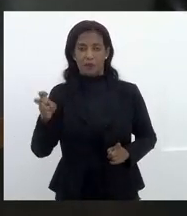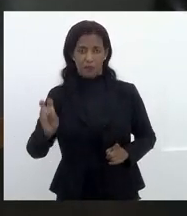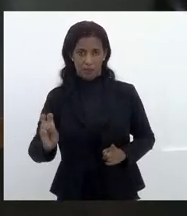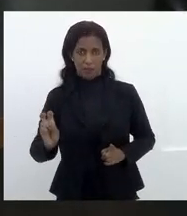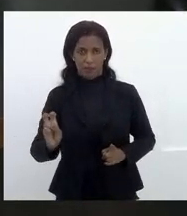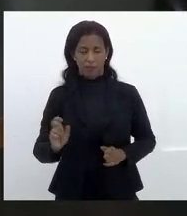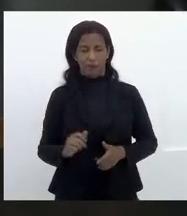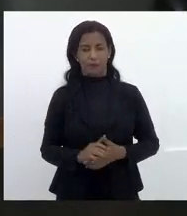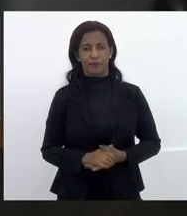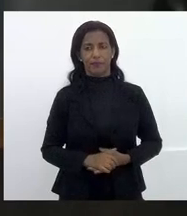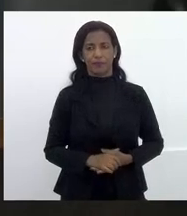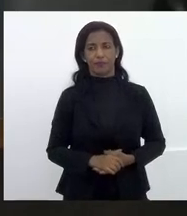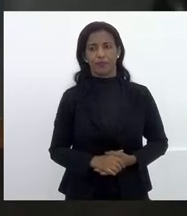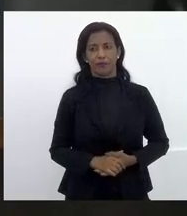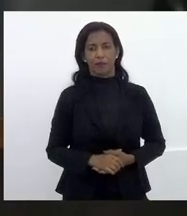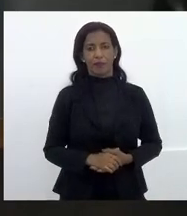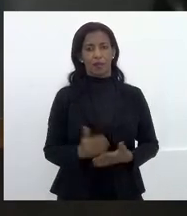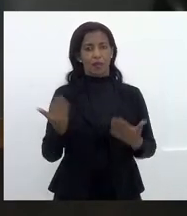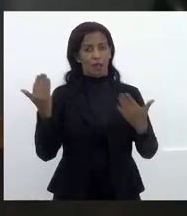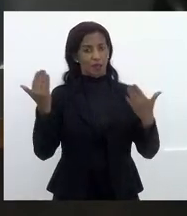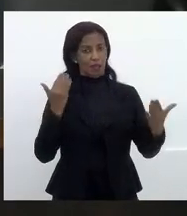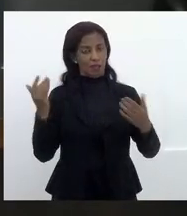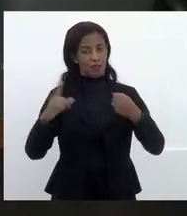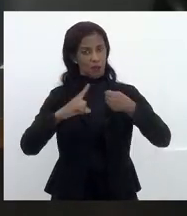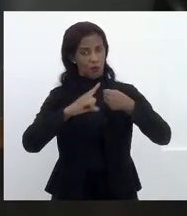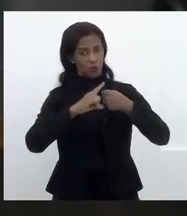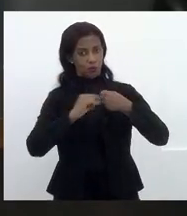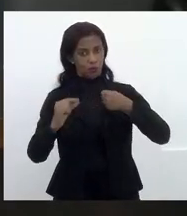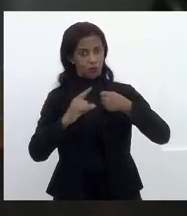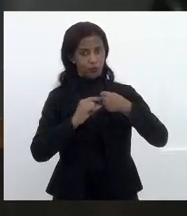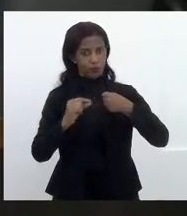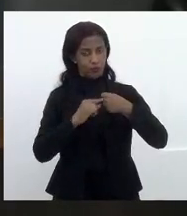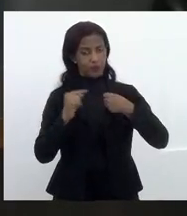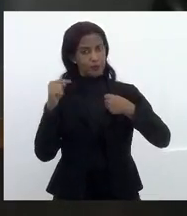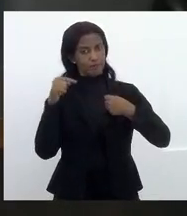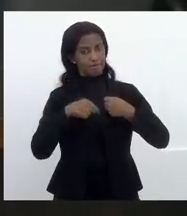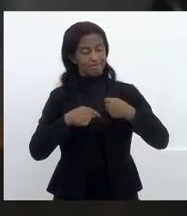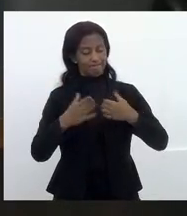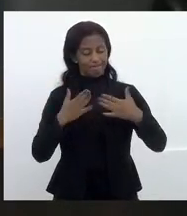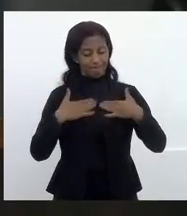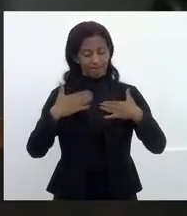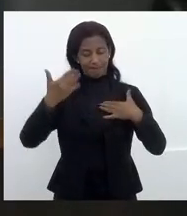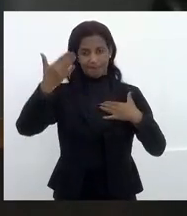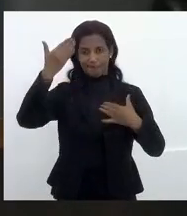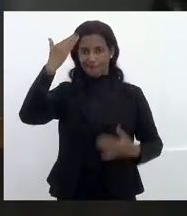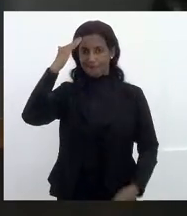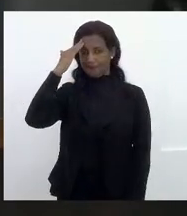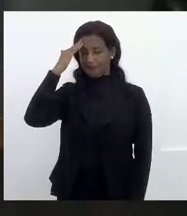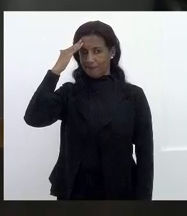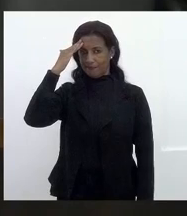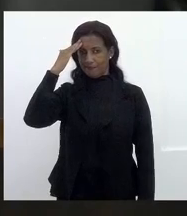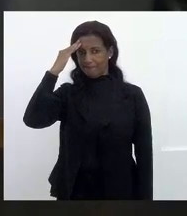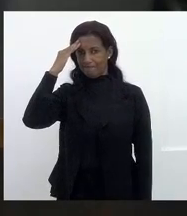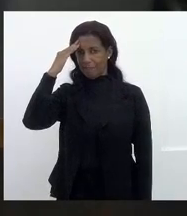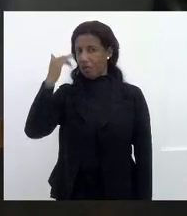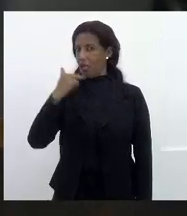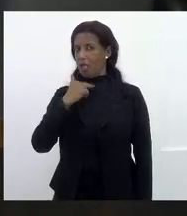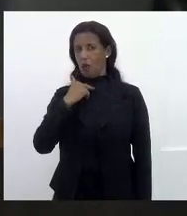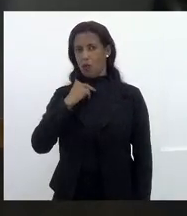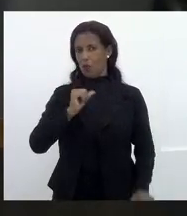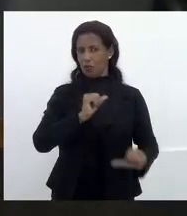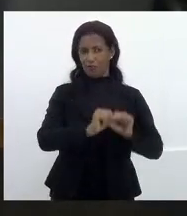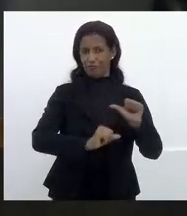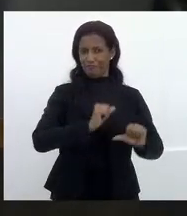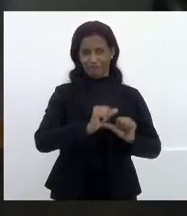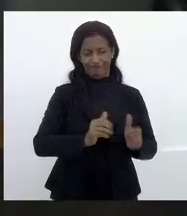anos em relação esse artigo ele era no meu entendimento e intocável